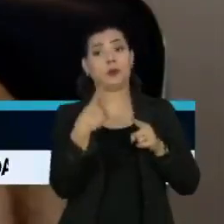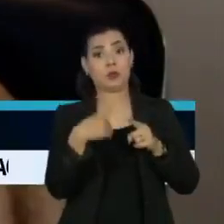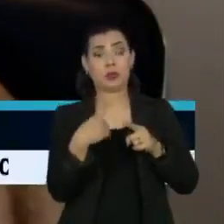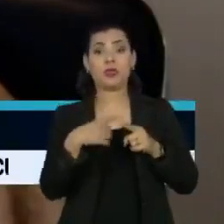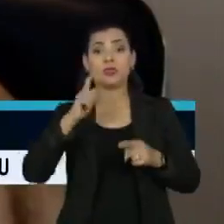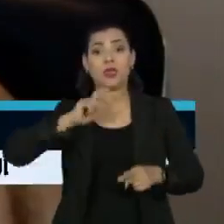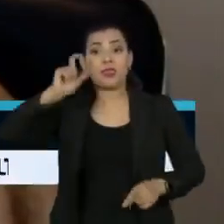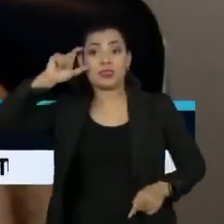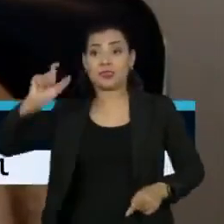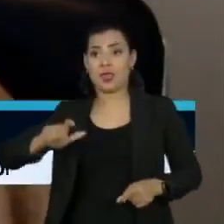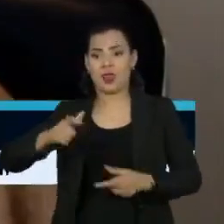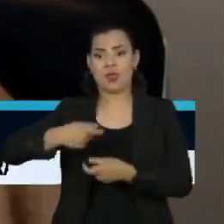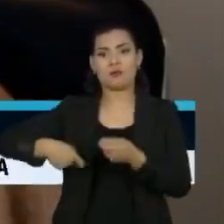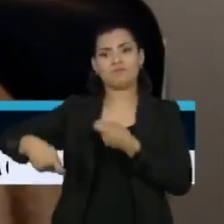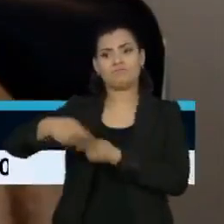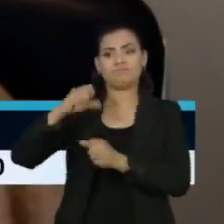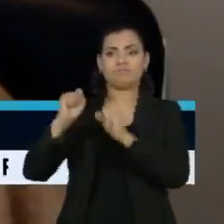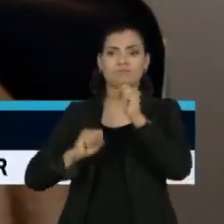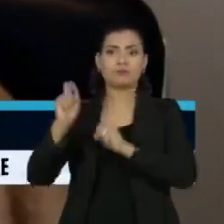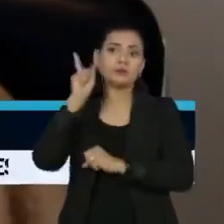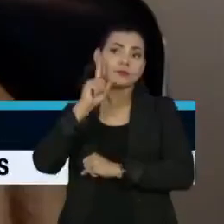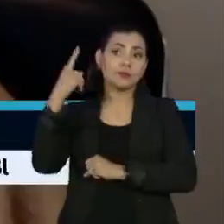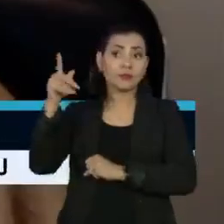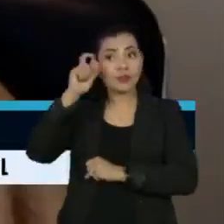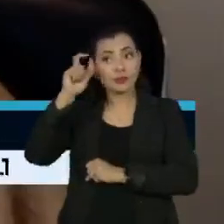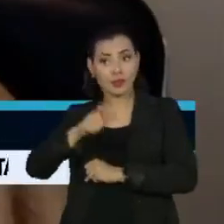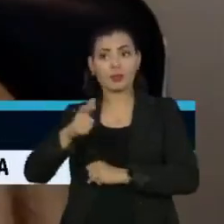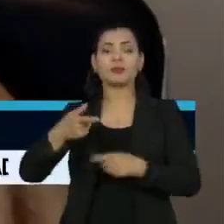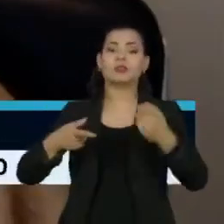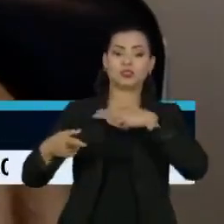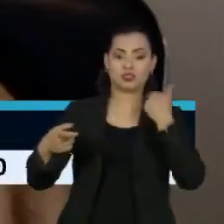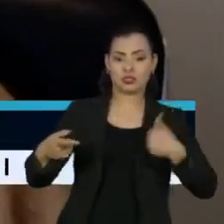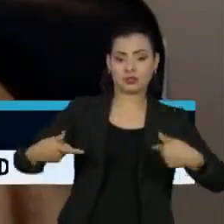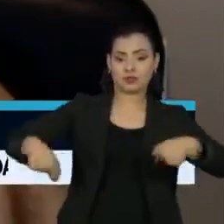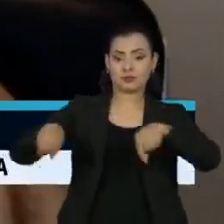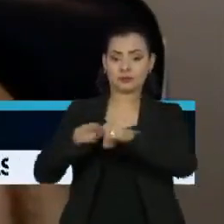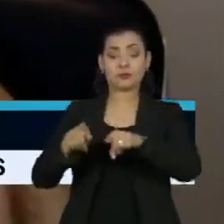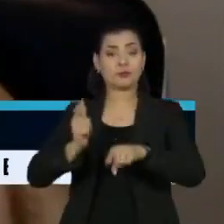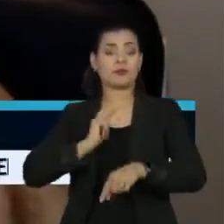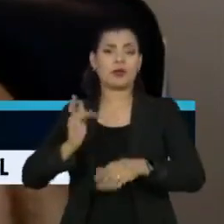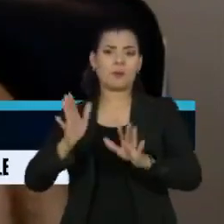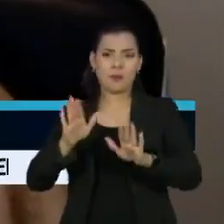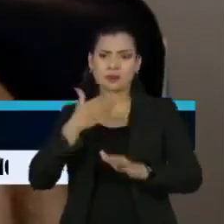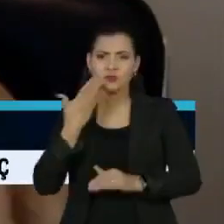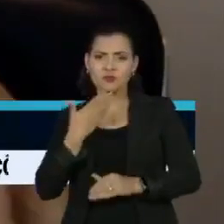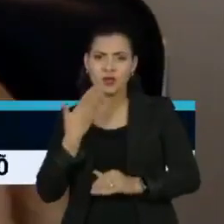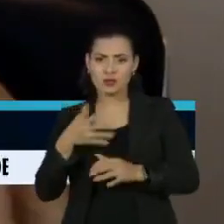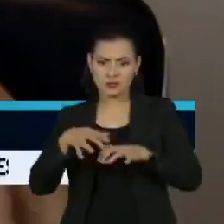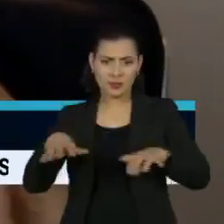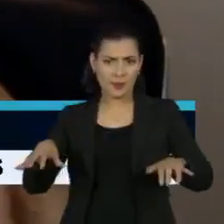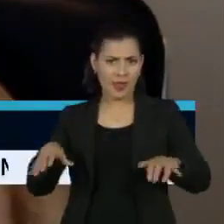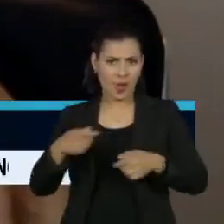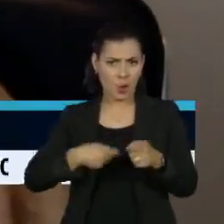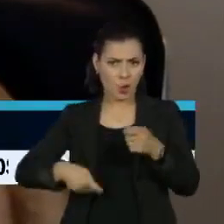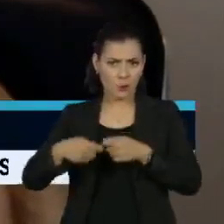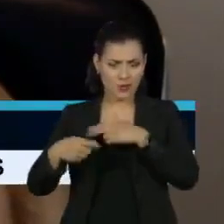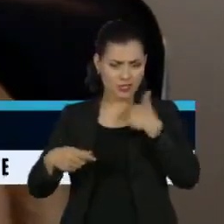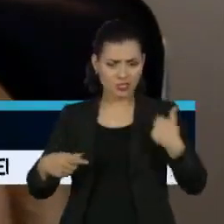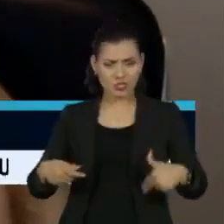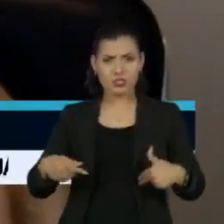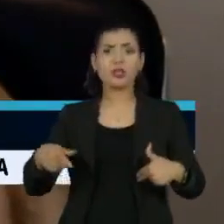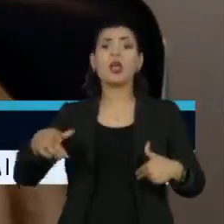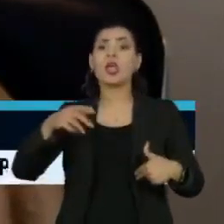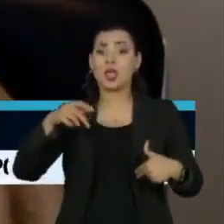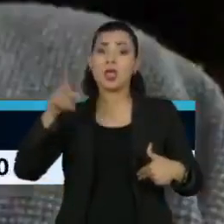um interesse grande de empresas americanas na China e não é muito fácil separar a economia chinesa